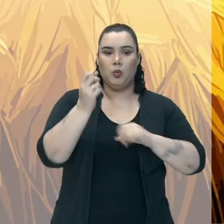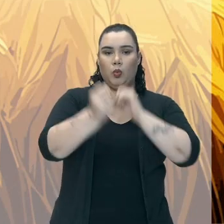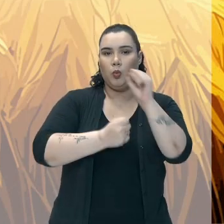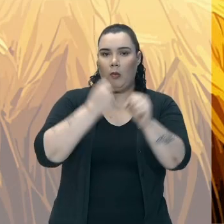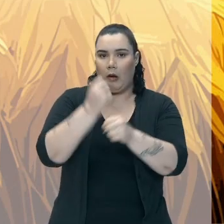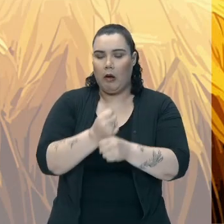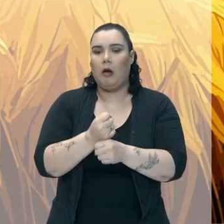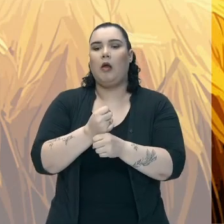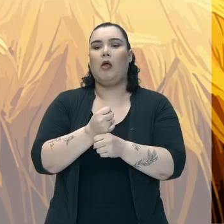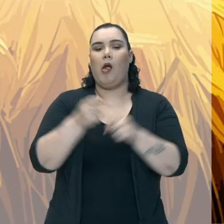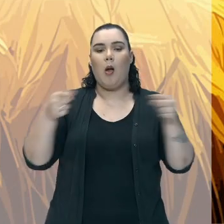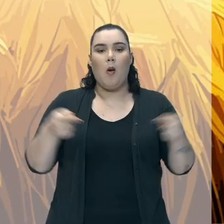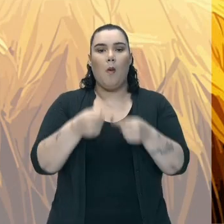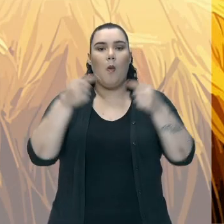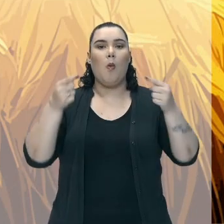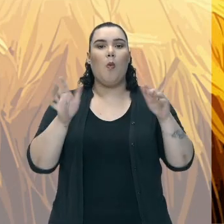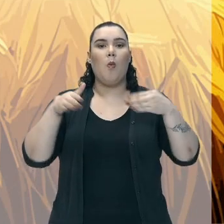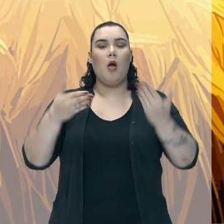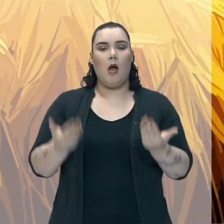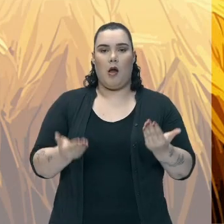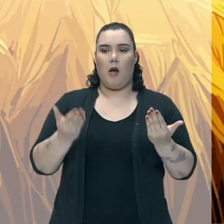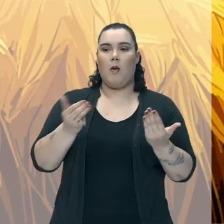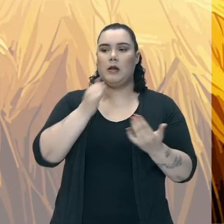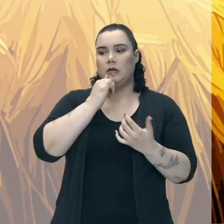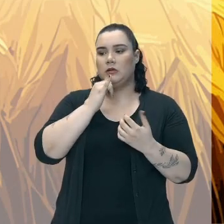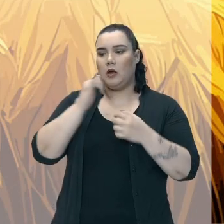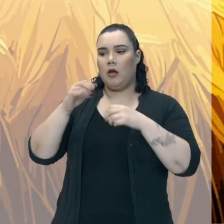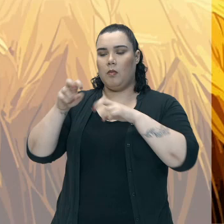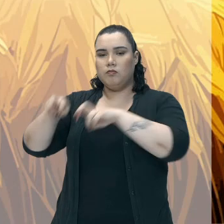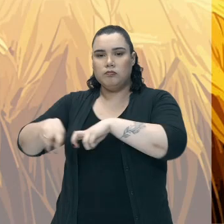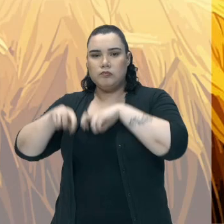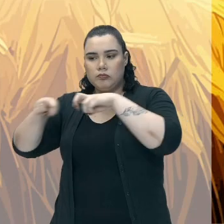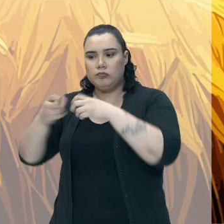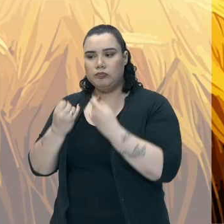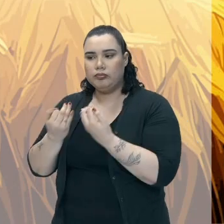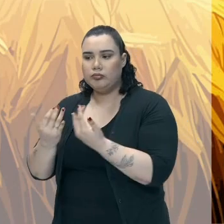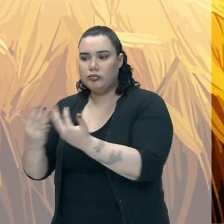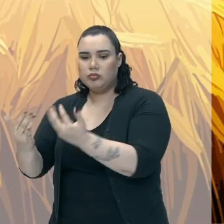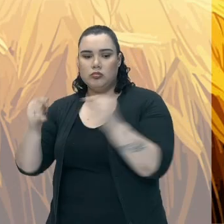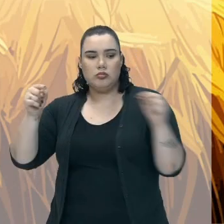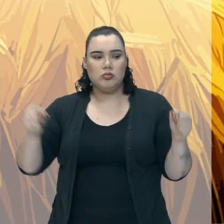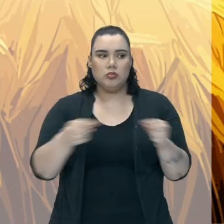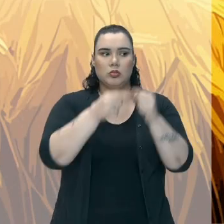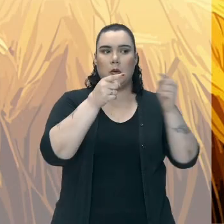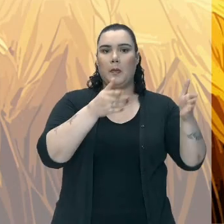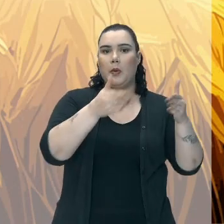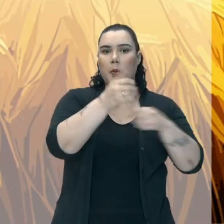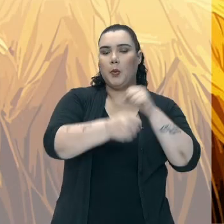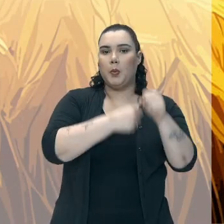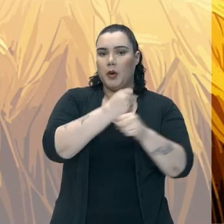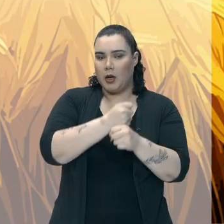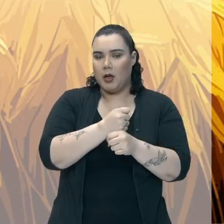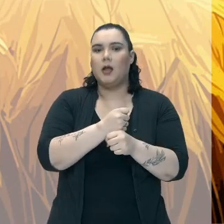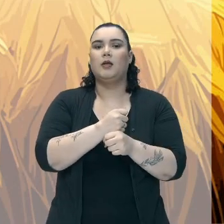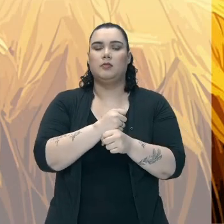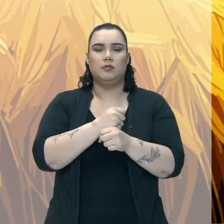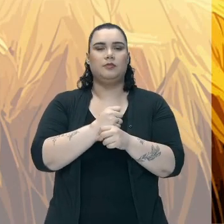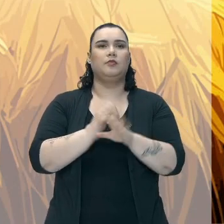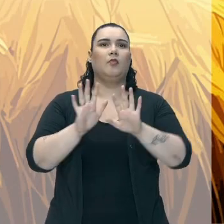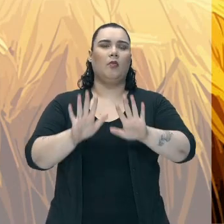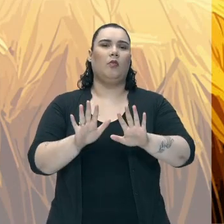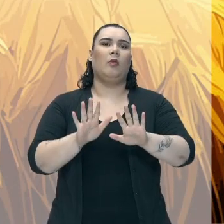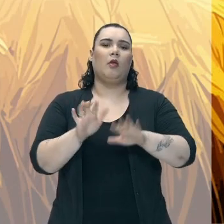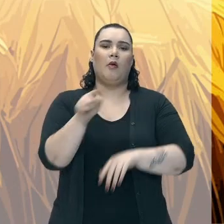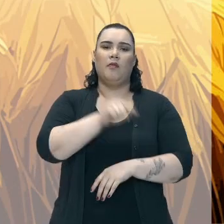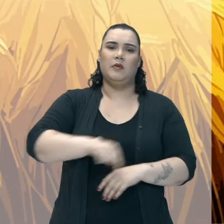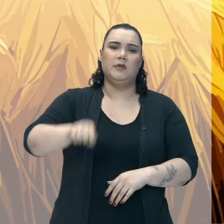do ano é melhor para plantar certa cultura, né? Você aí deve já ter ouvido